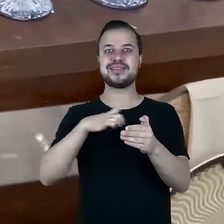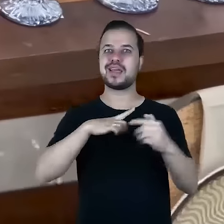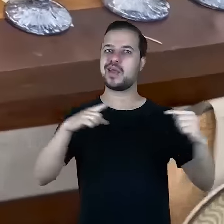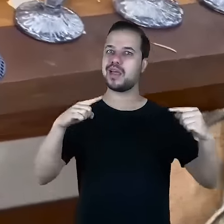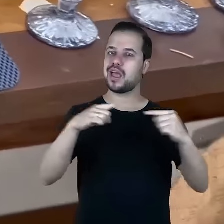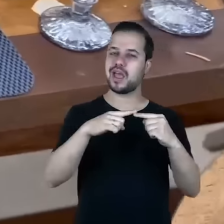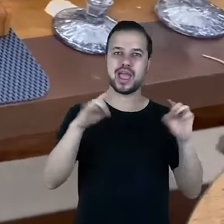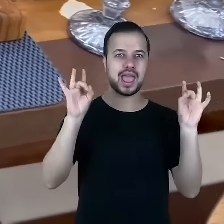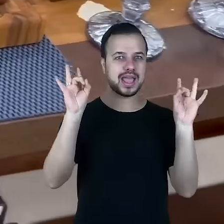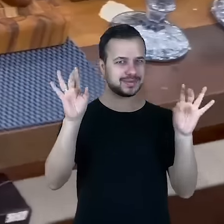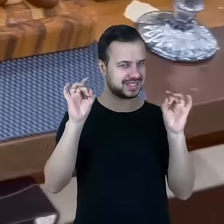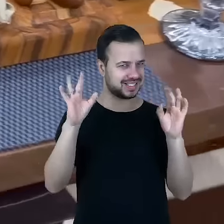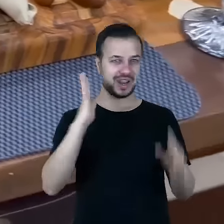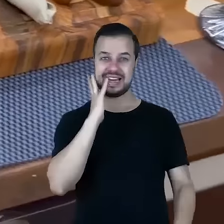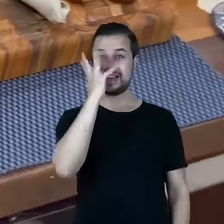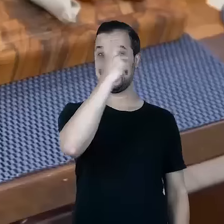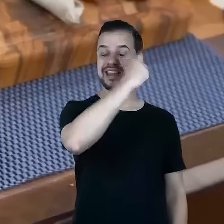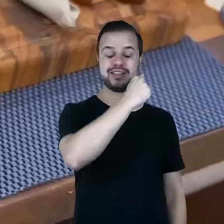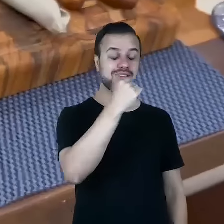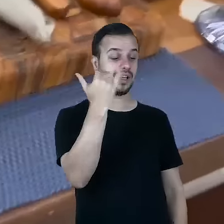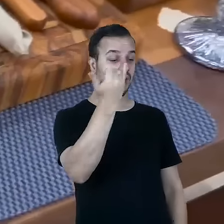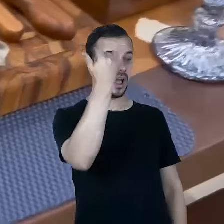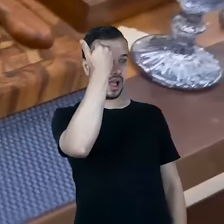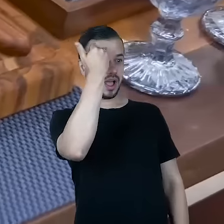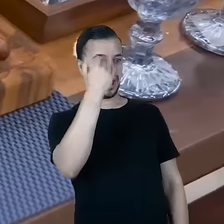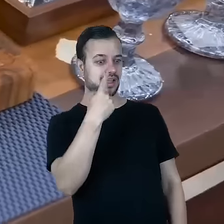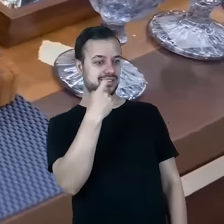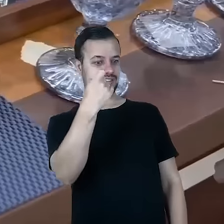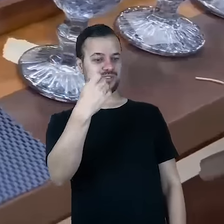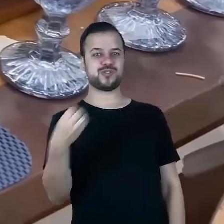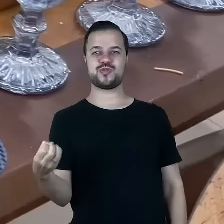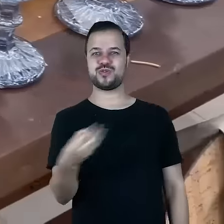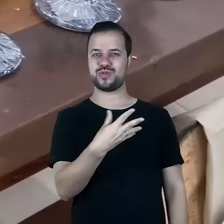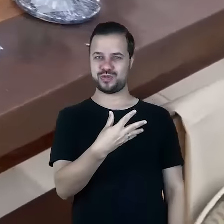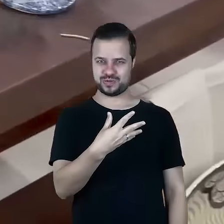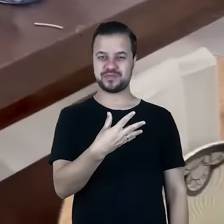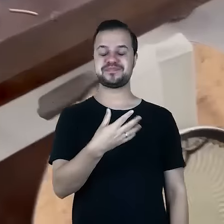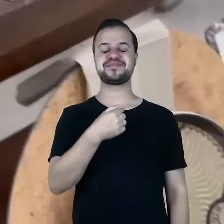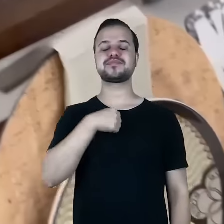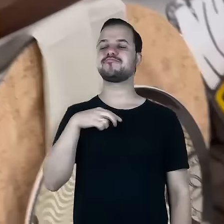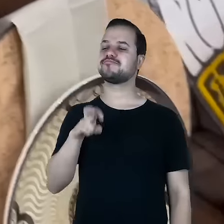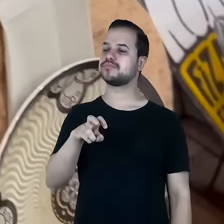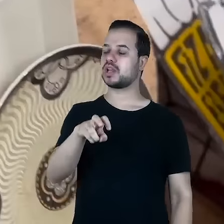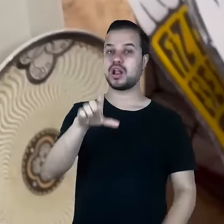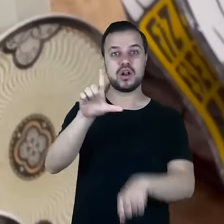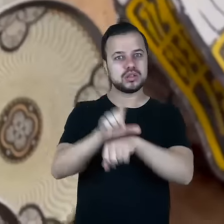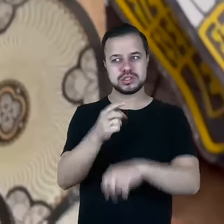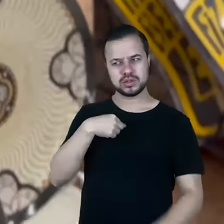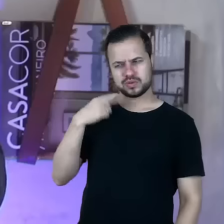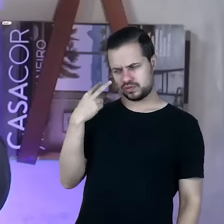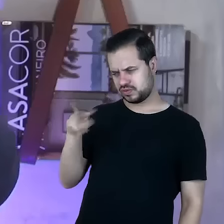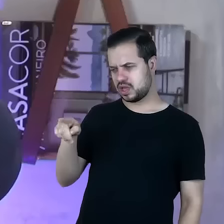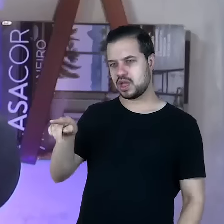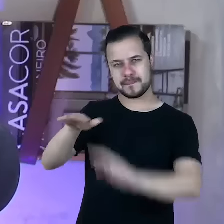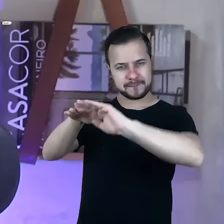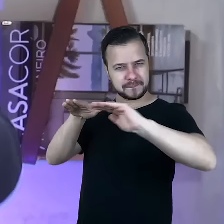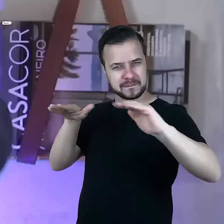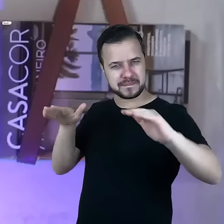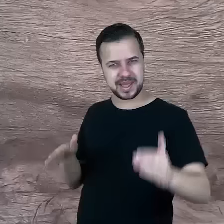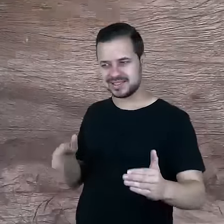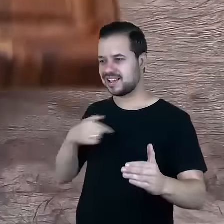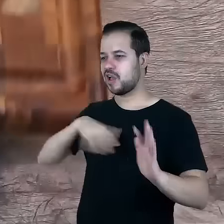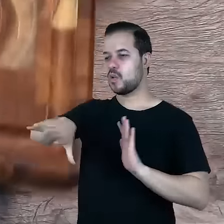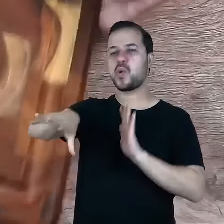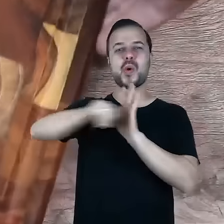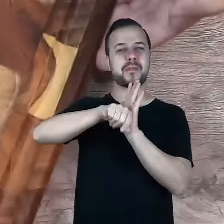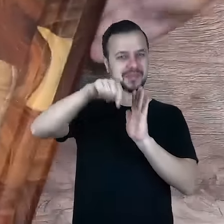combinações especiais e lindíssimas que já servem como inspiração para você. Foi isso que eu fiz. Eu passando pela loja, eu vi uma sugestão de mesa posta e eu